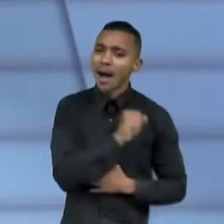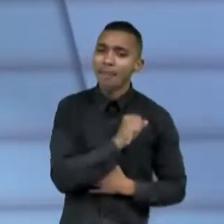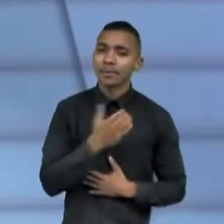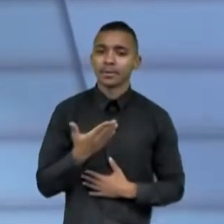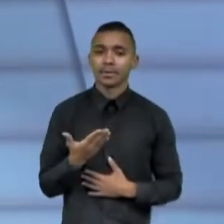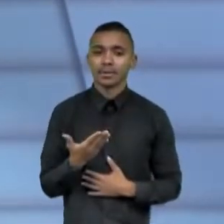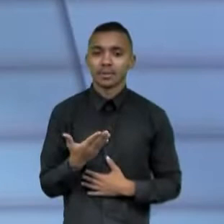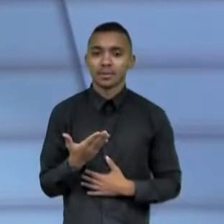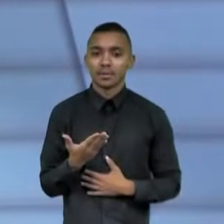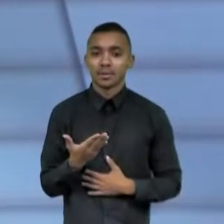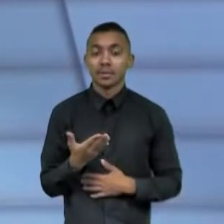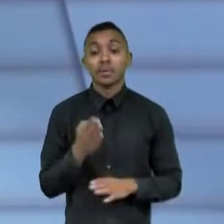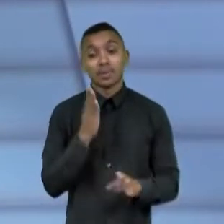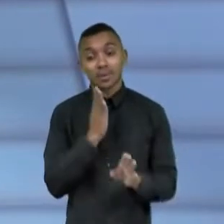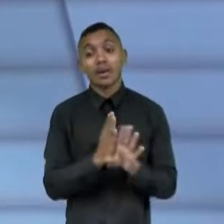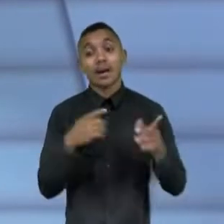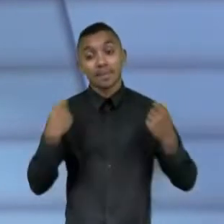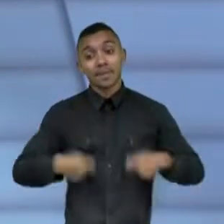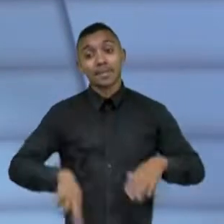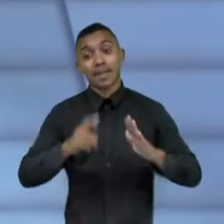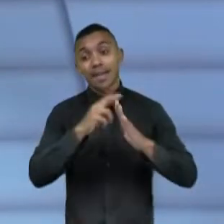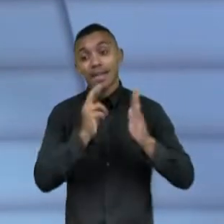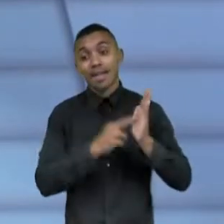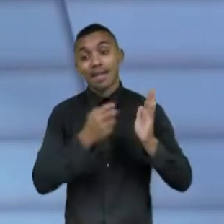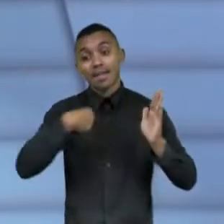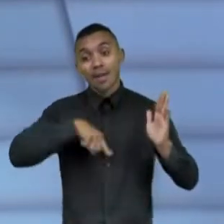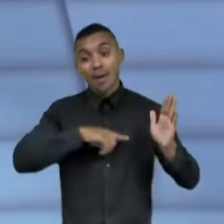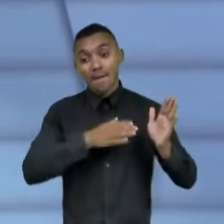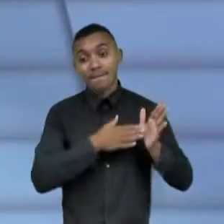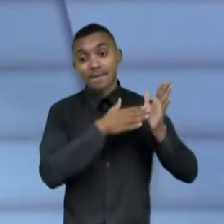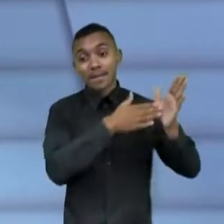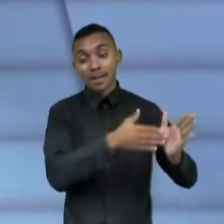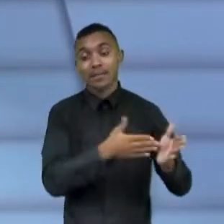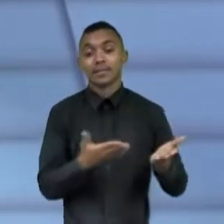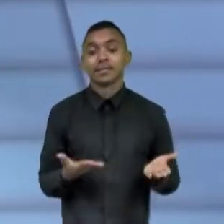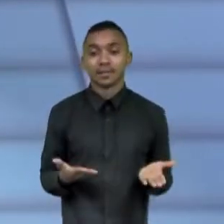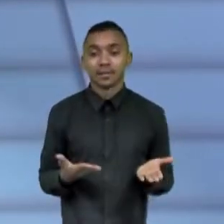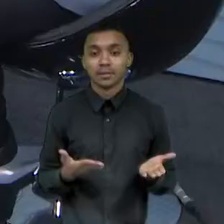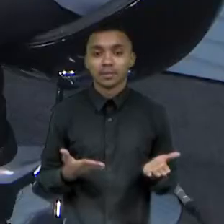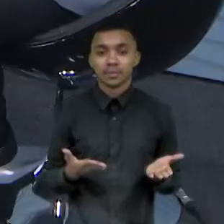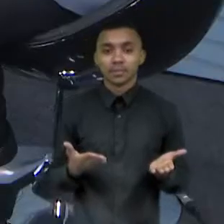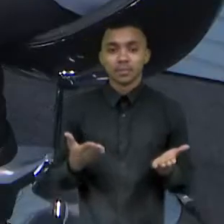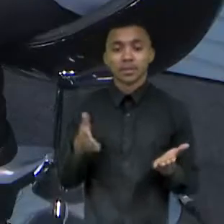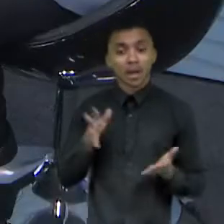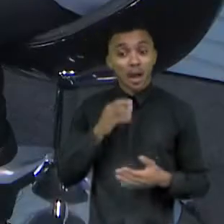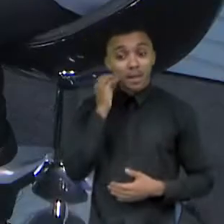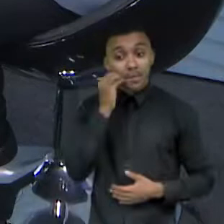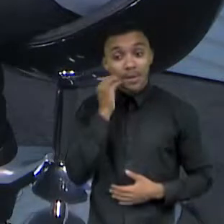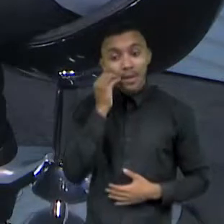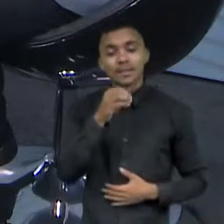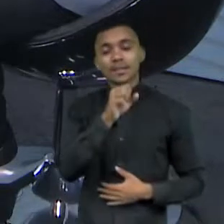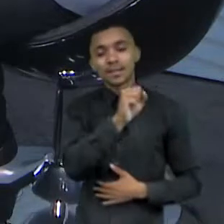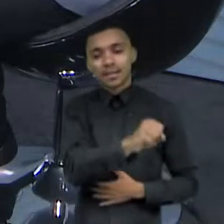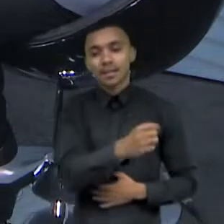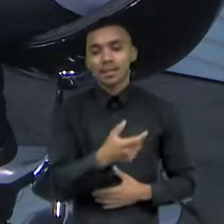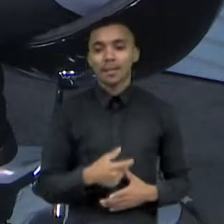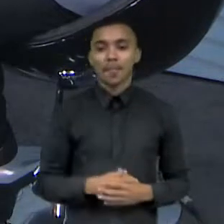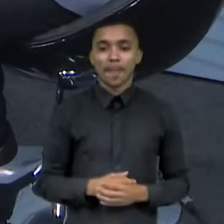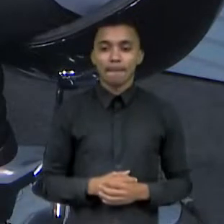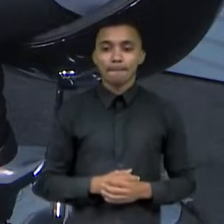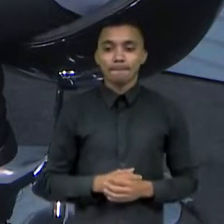no escritório, até porque é um requisito, né? Isso é importante. Né? Durante a seleção. Já tem experiência, né, nessa área. Exatamente. Né? A vivência, né?